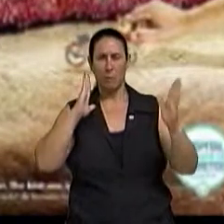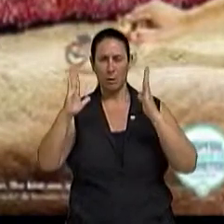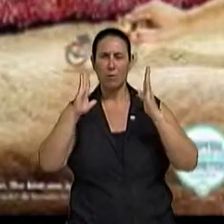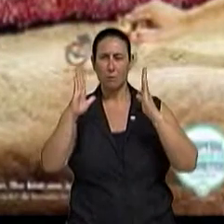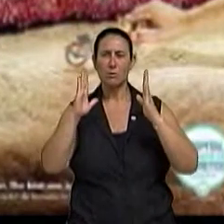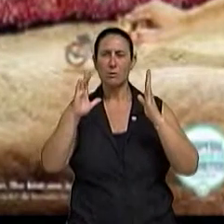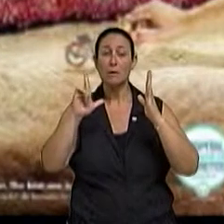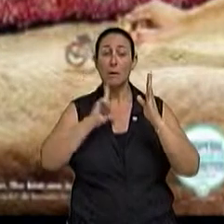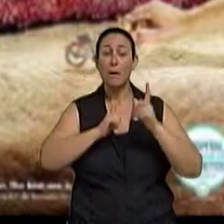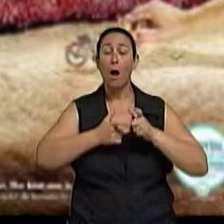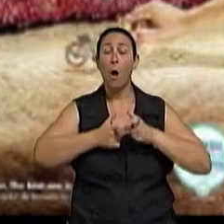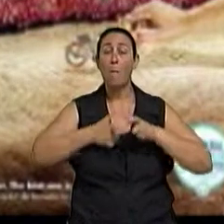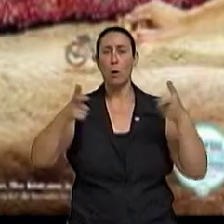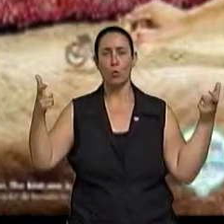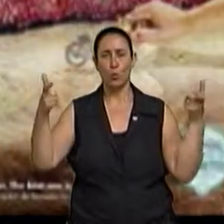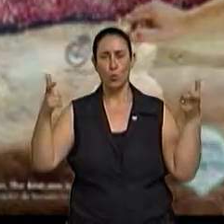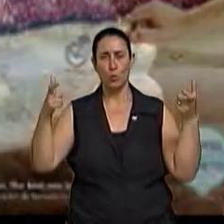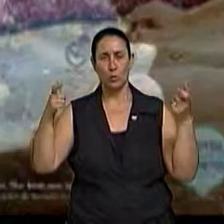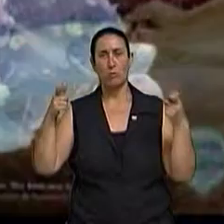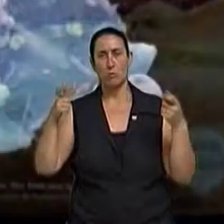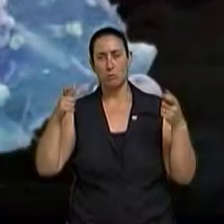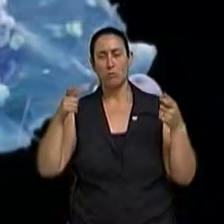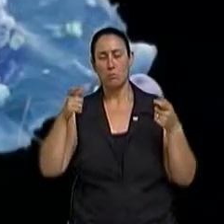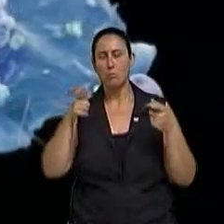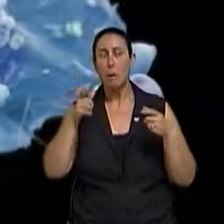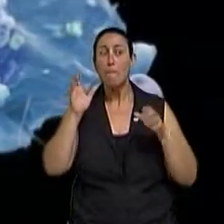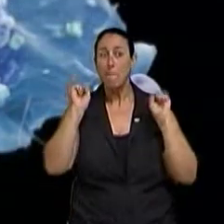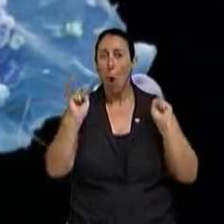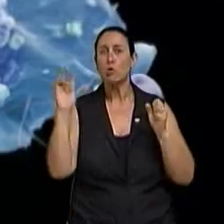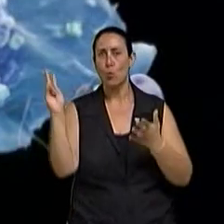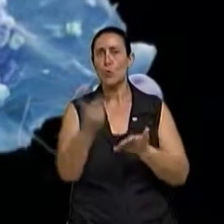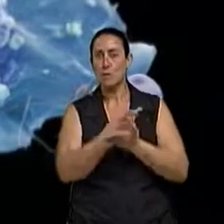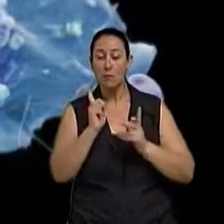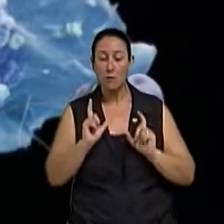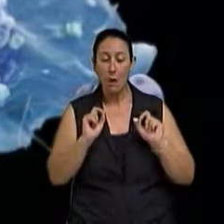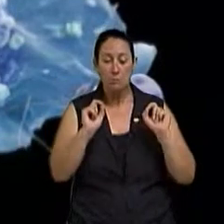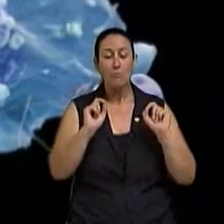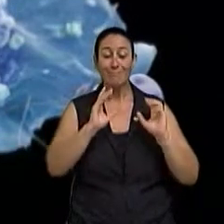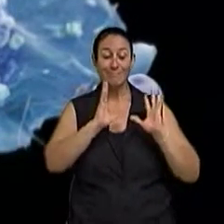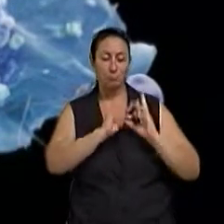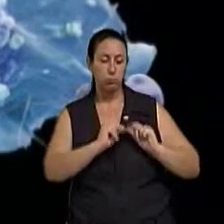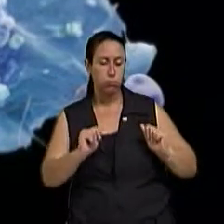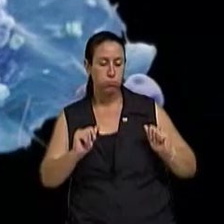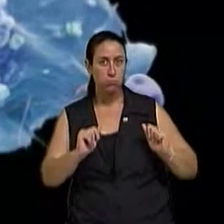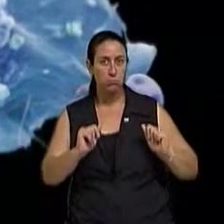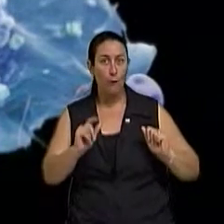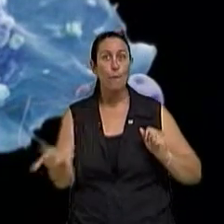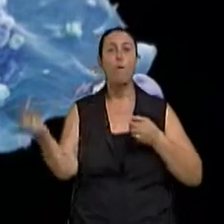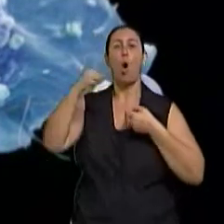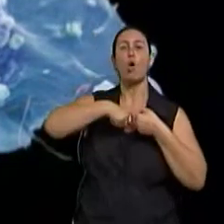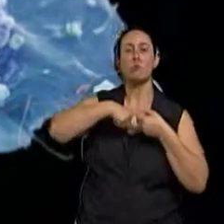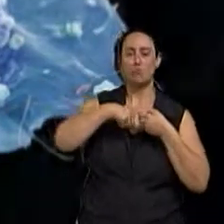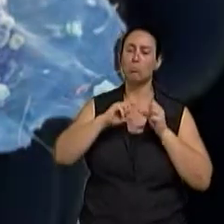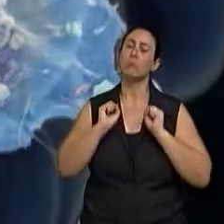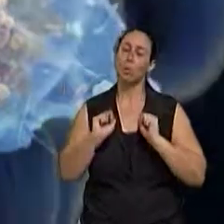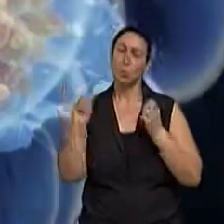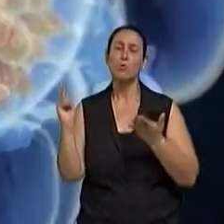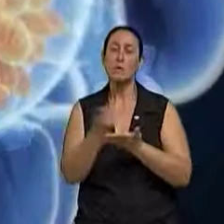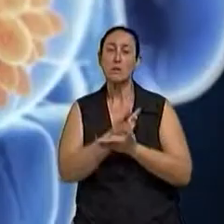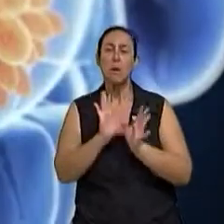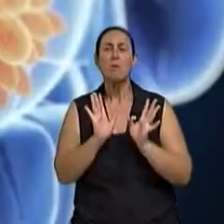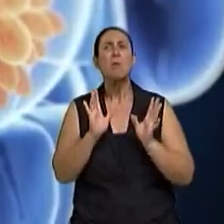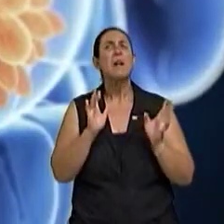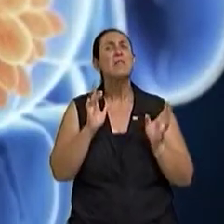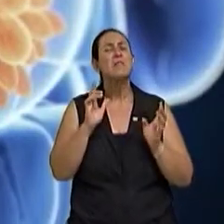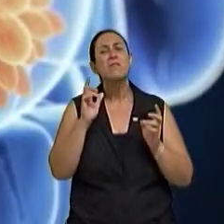maior susceptibilidade a recidivar, a voltar à doença. Mas a grande maioria das vezes, depois desse período, não se tem essa